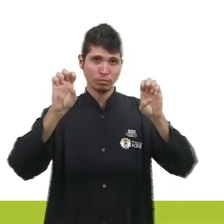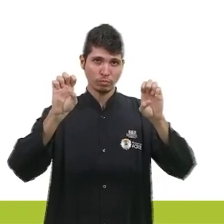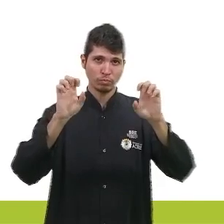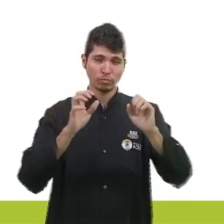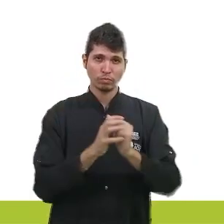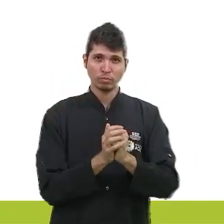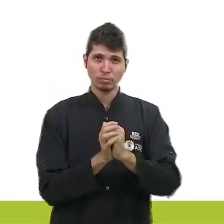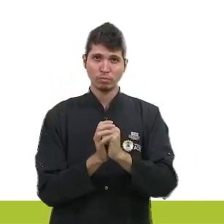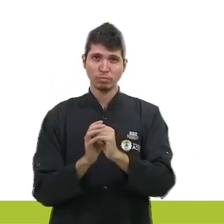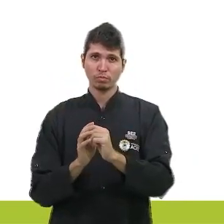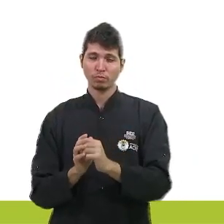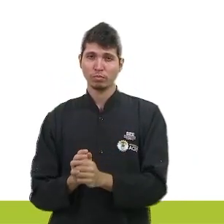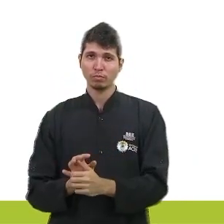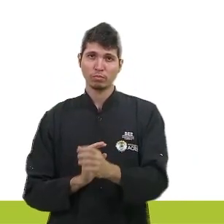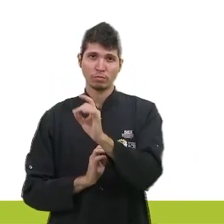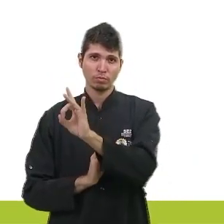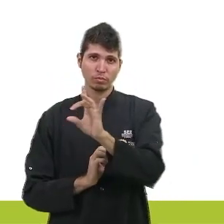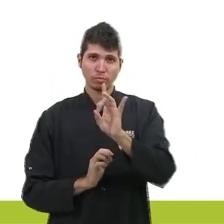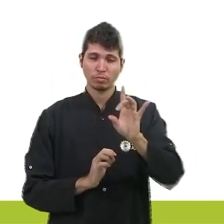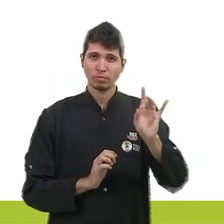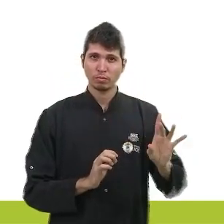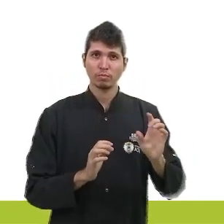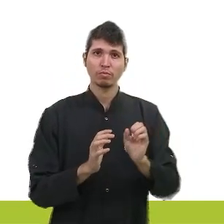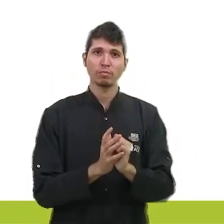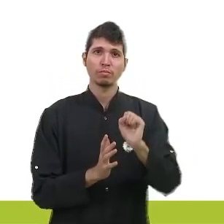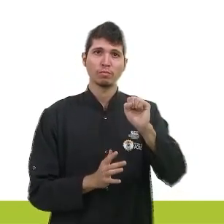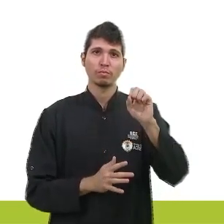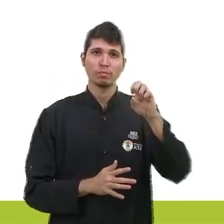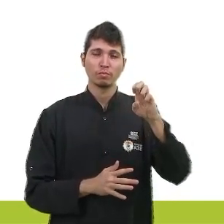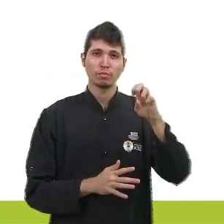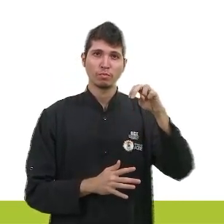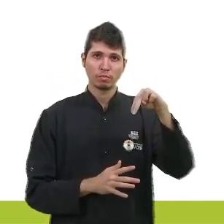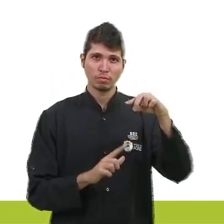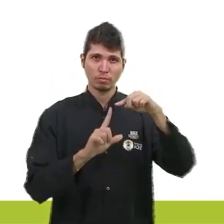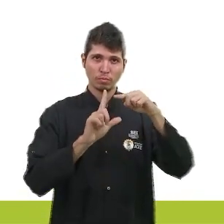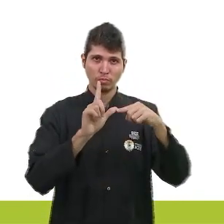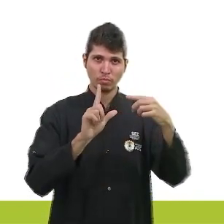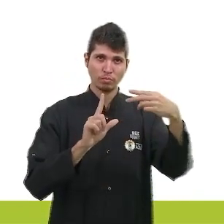Seno de 30 graus é igual a